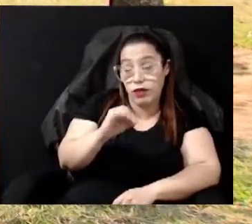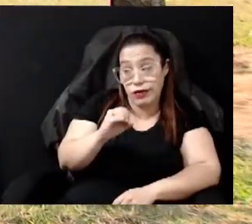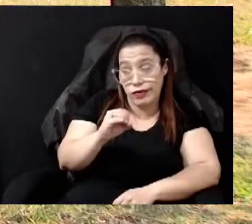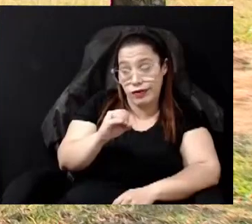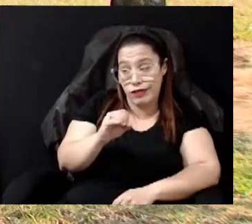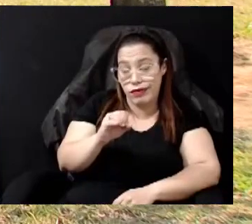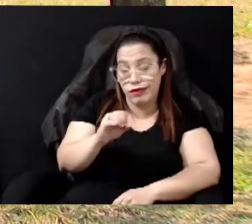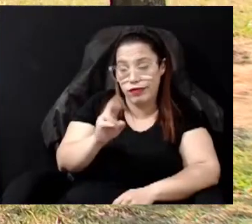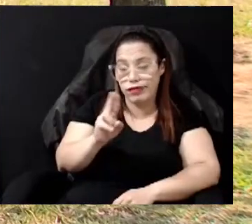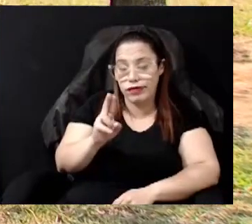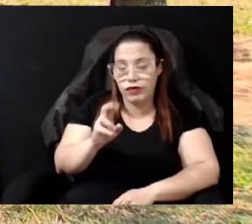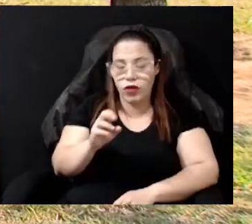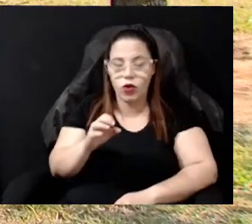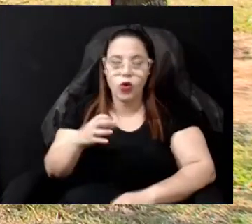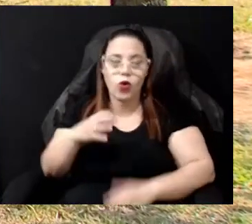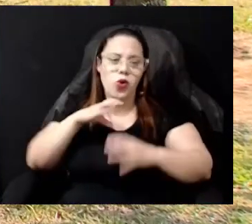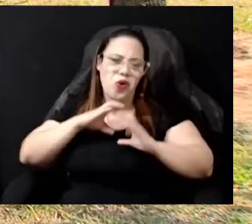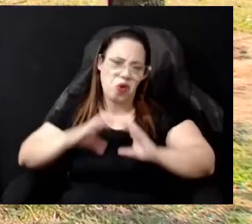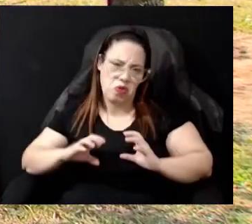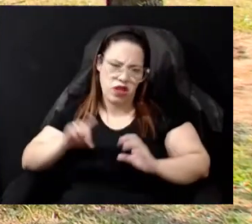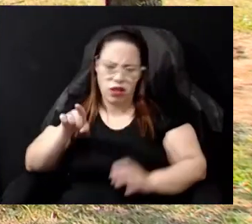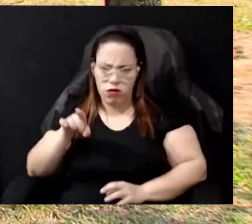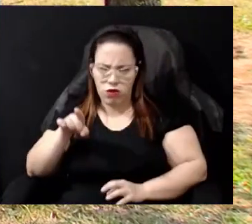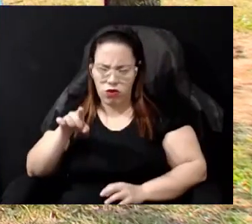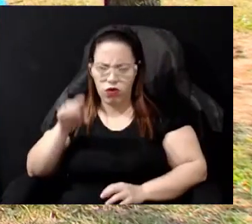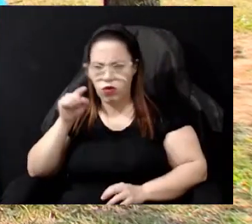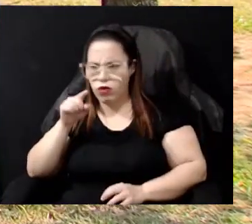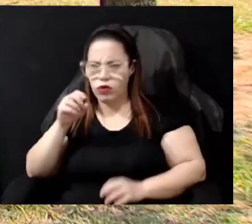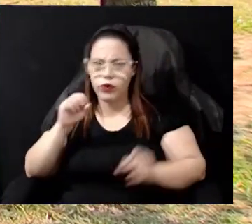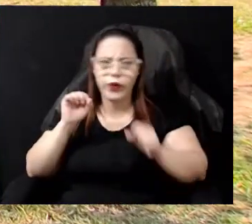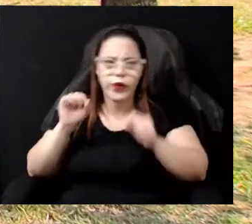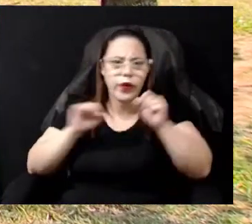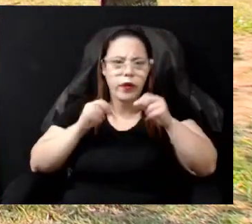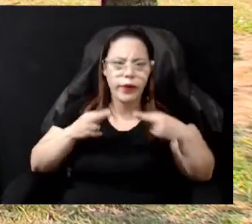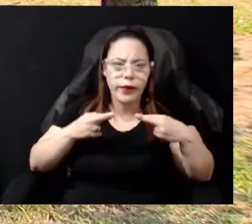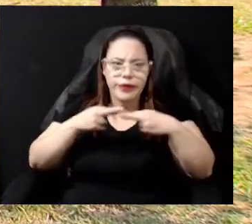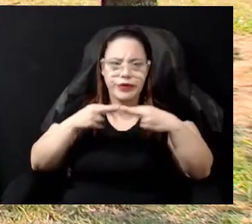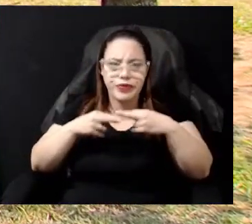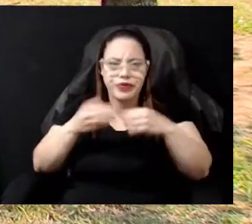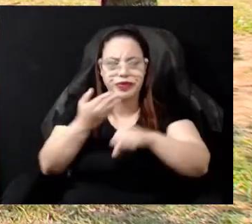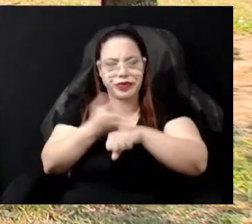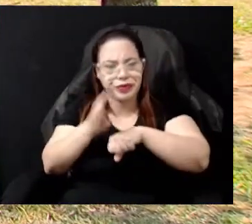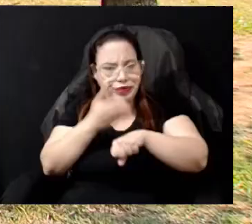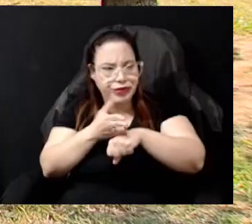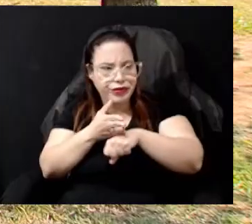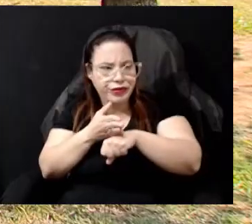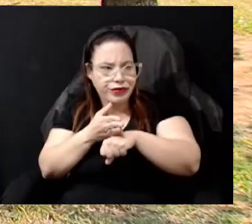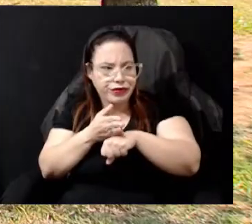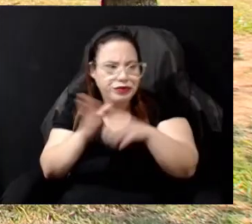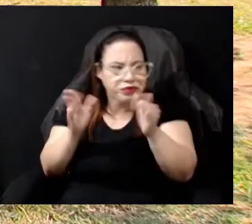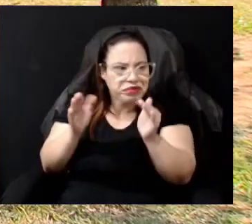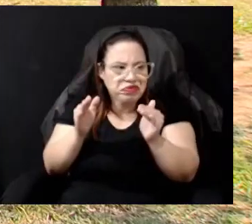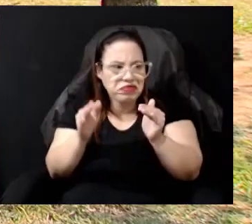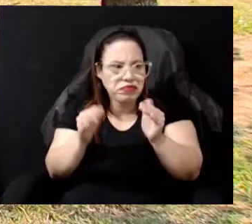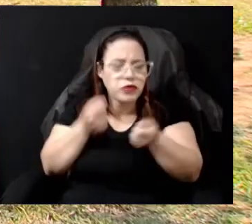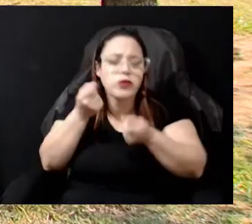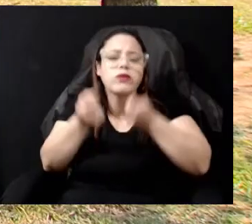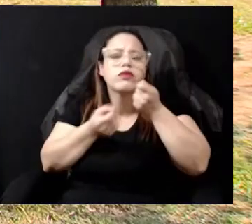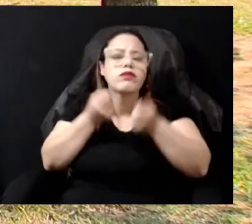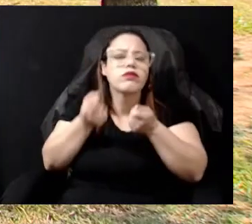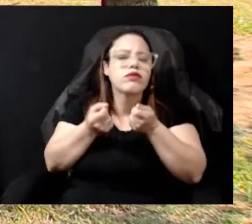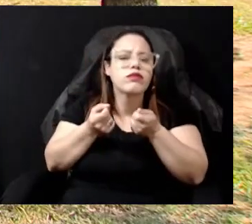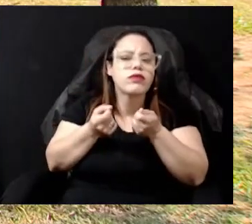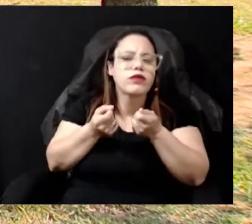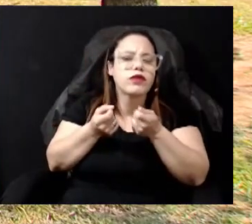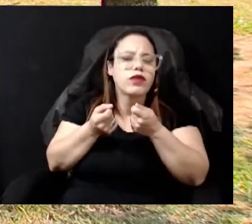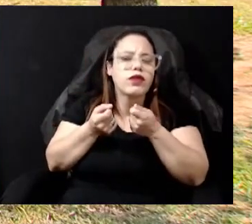comportamento dela com você, como que é essa relação, né? Treinador e a ave, como que você constrói essa relação de confiança,